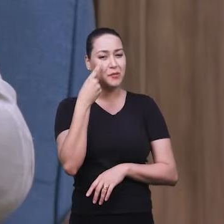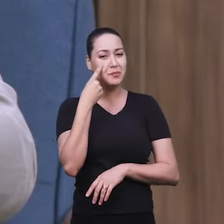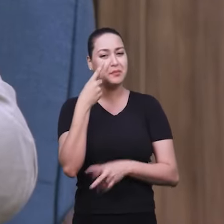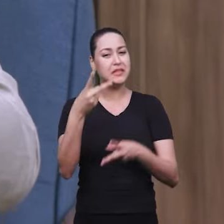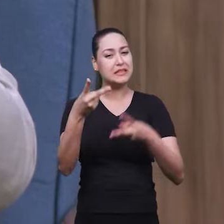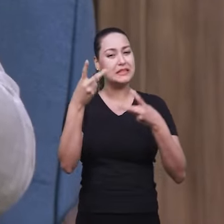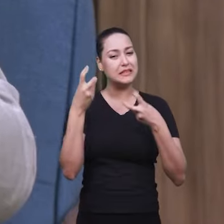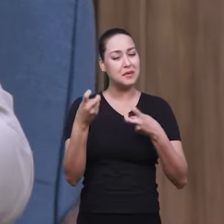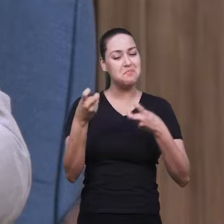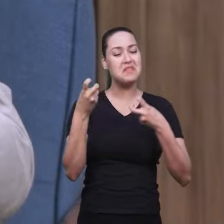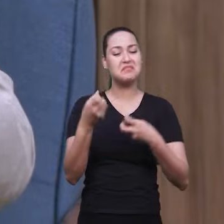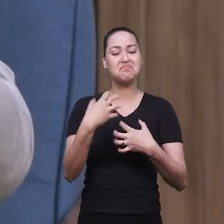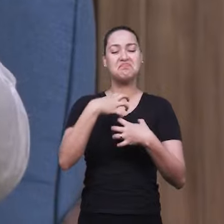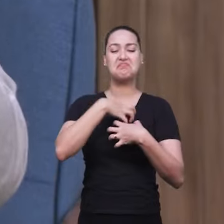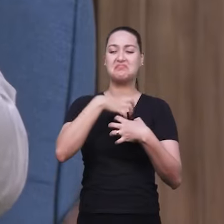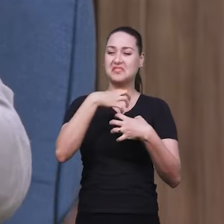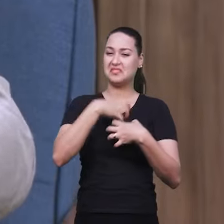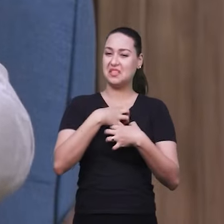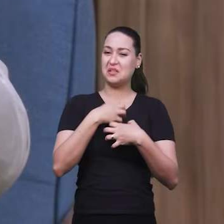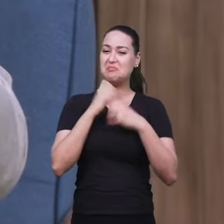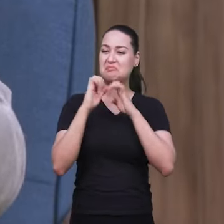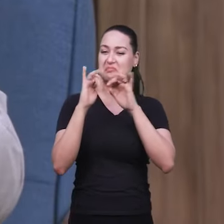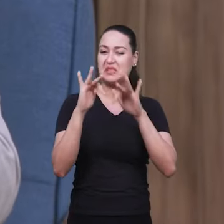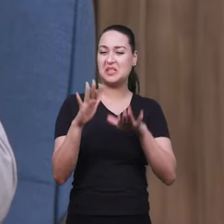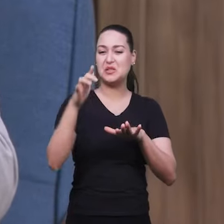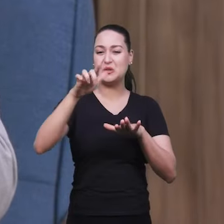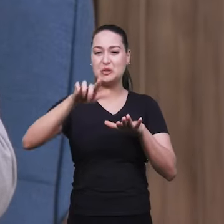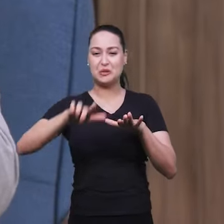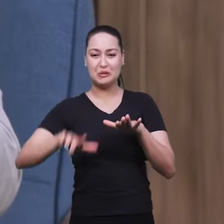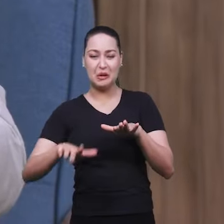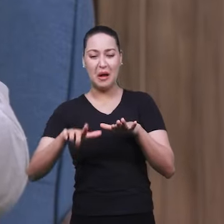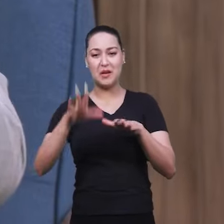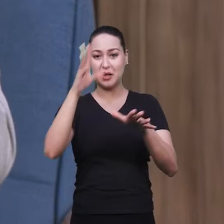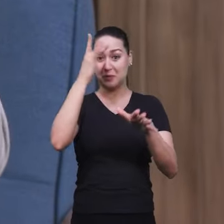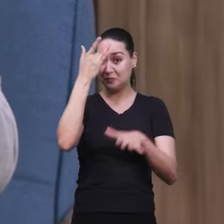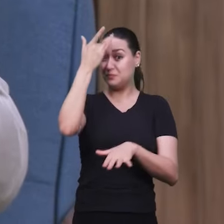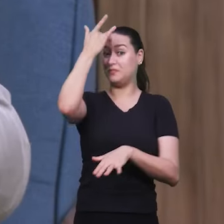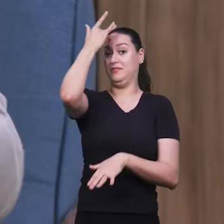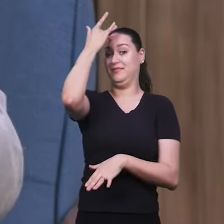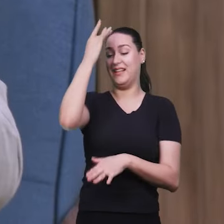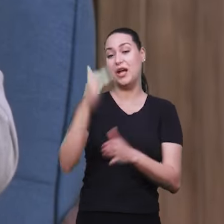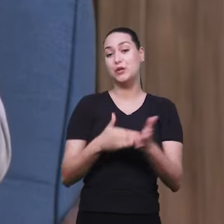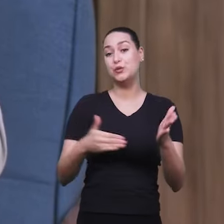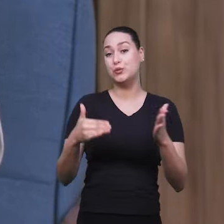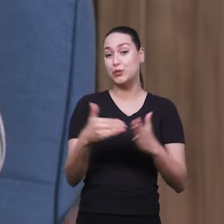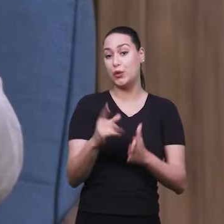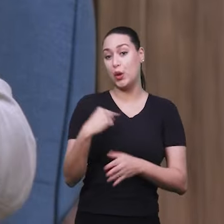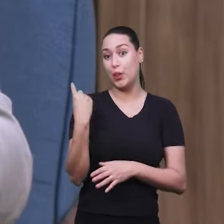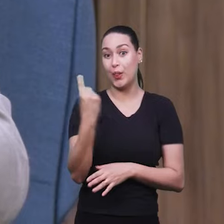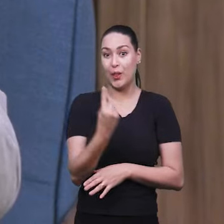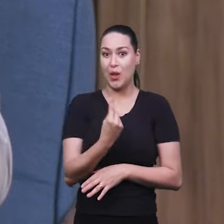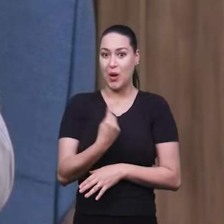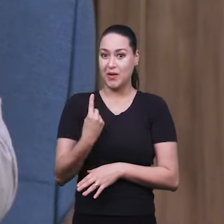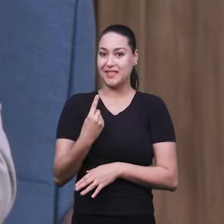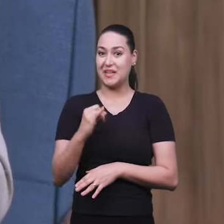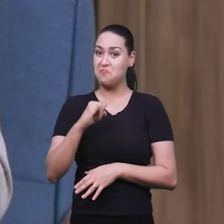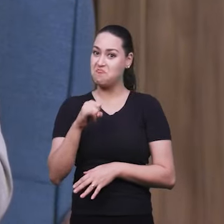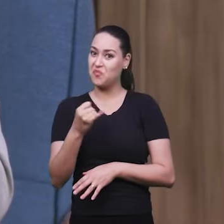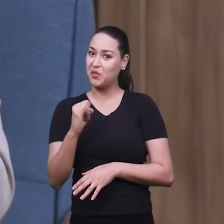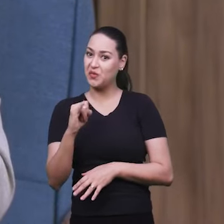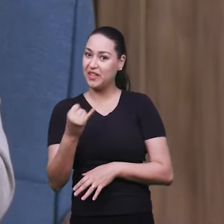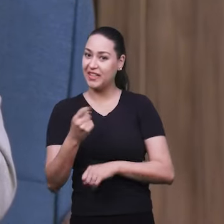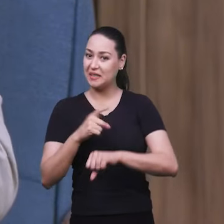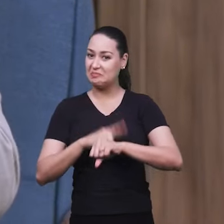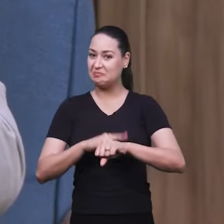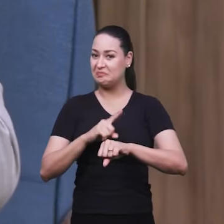tendo um renovo da orientação, do ensino, né? E nós estamos aqui, claro, aproveitando esse tempo e essa